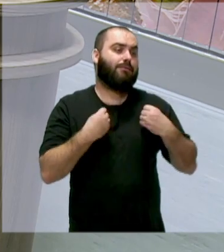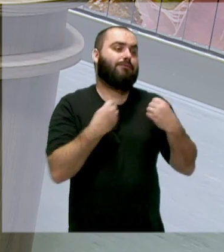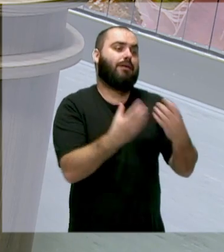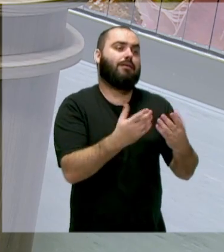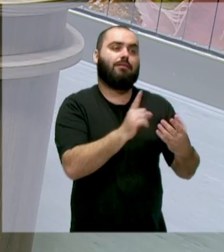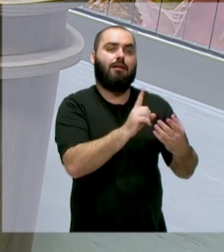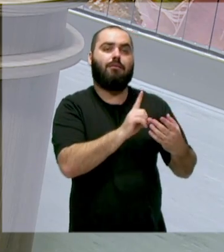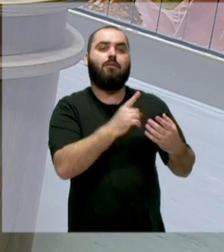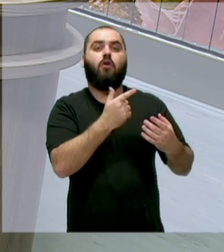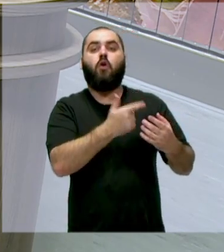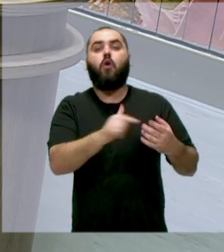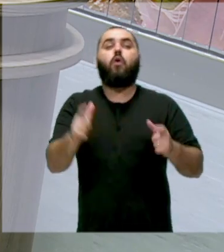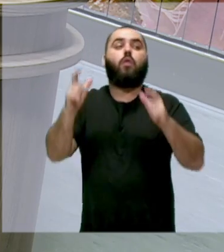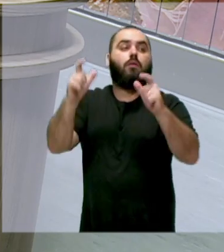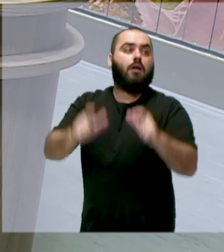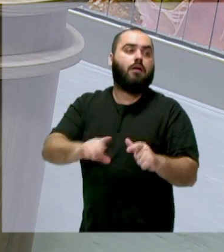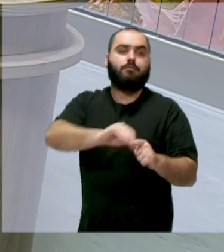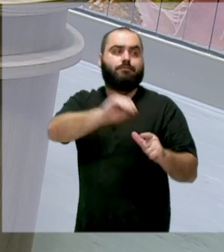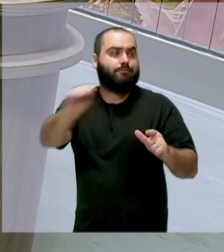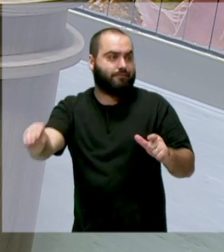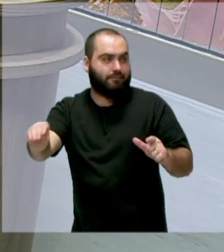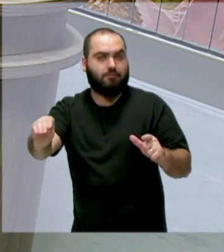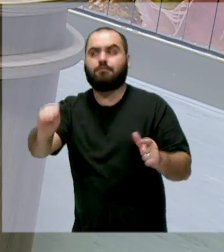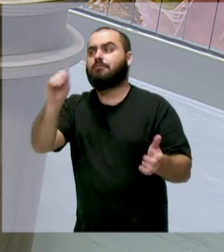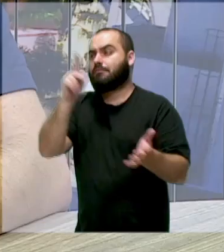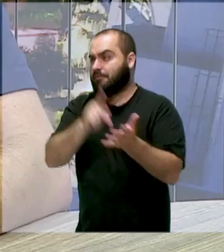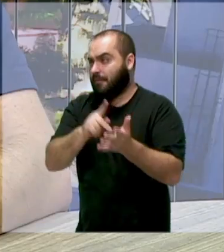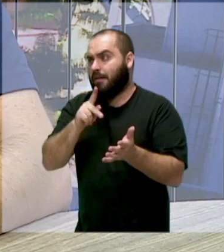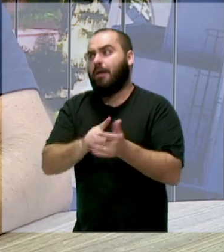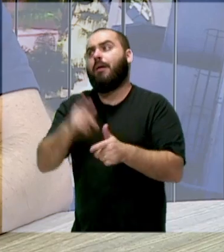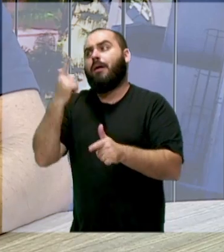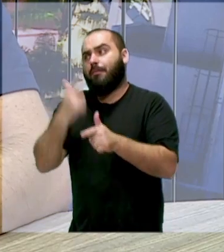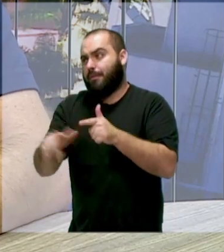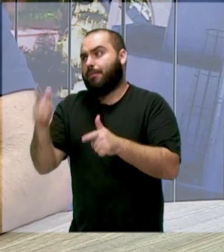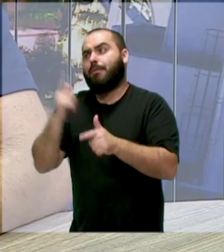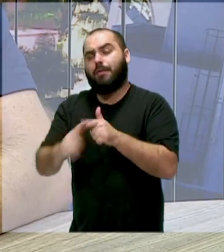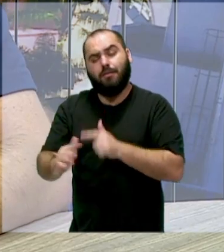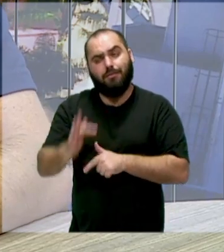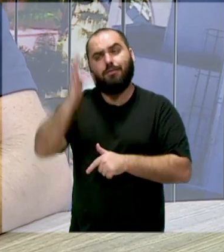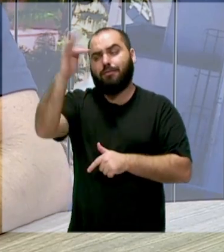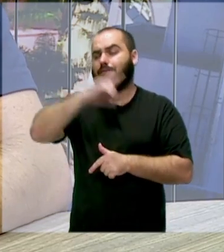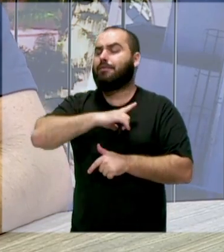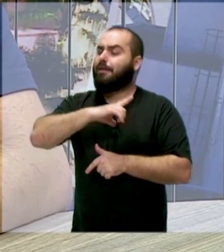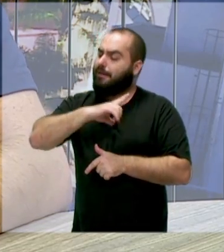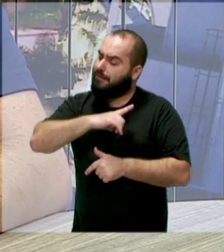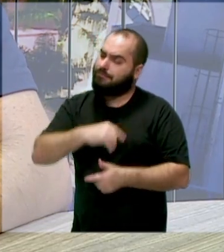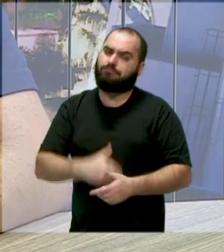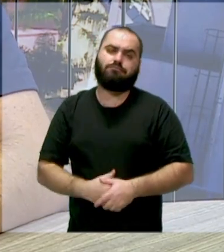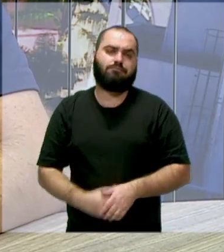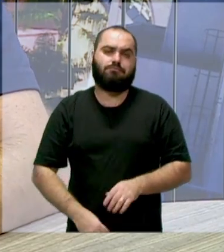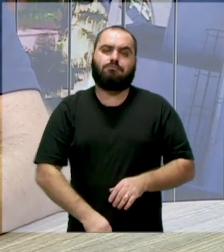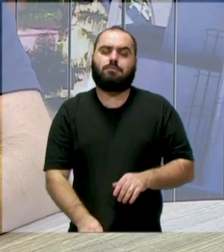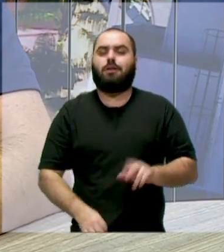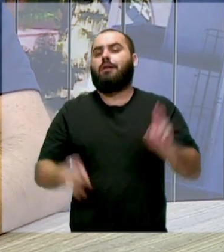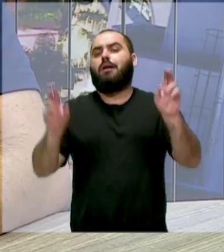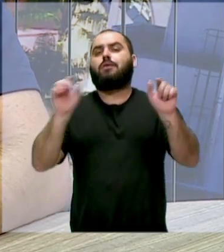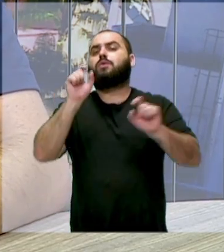você só colocou em outro lugar. Só em outro lugar. O problema você vai ter futuramente, com questão de